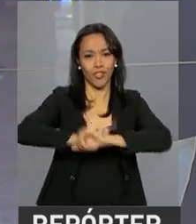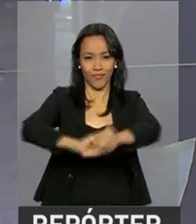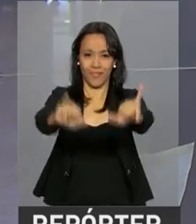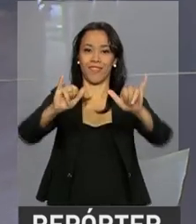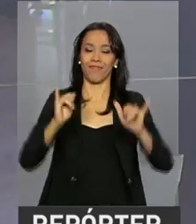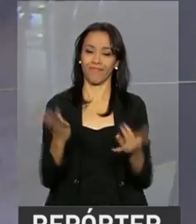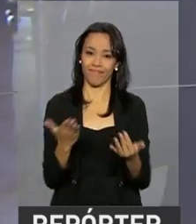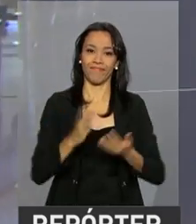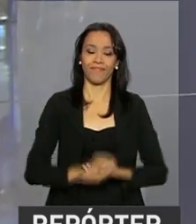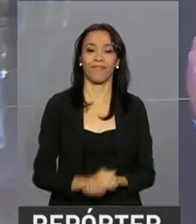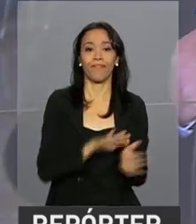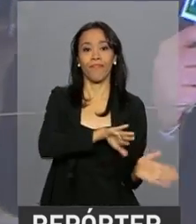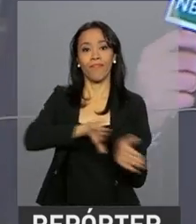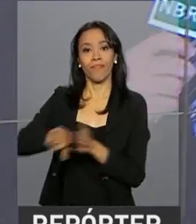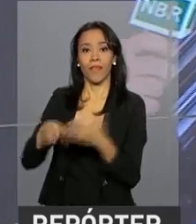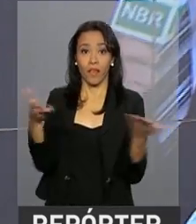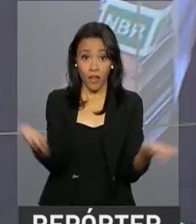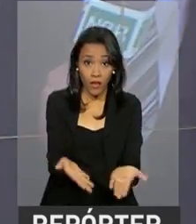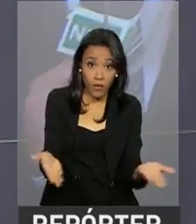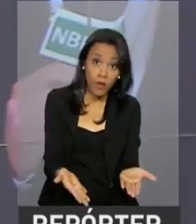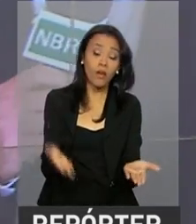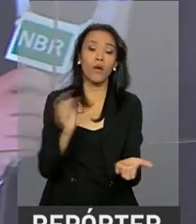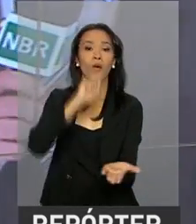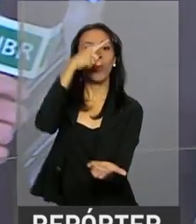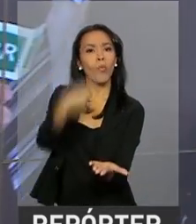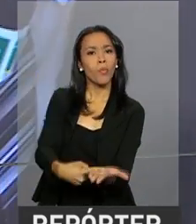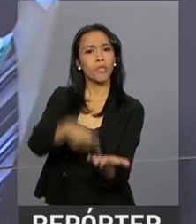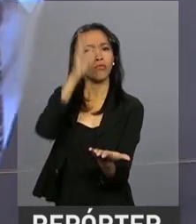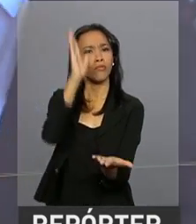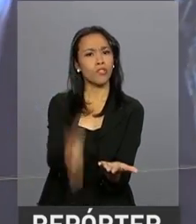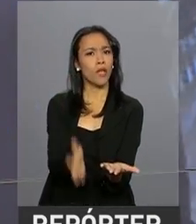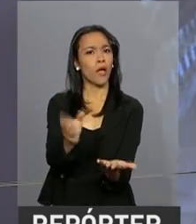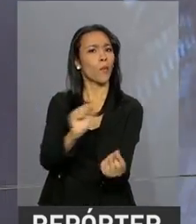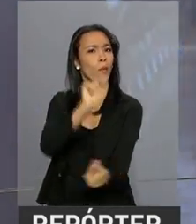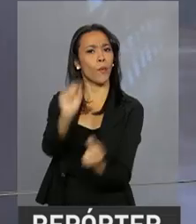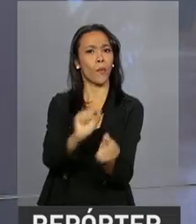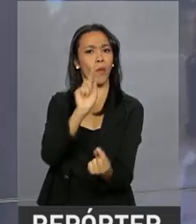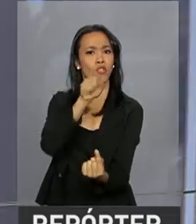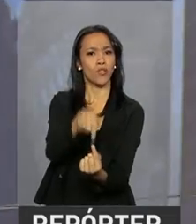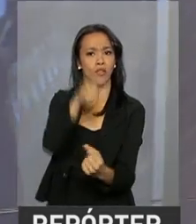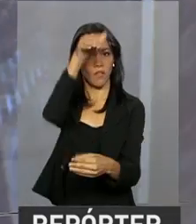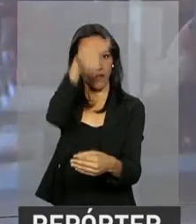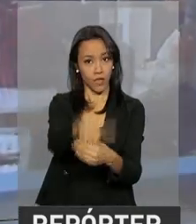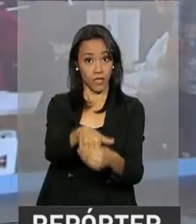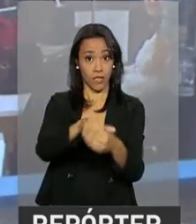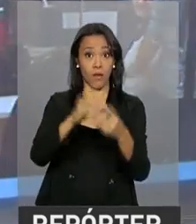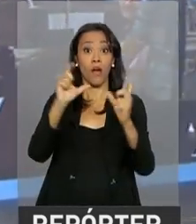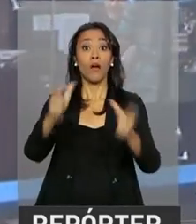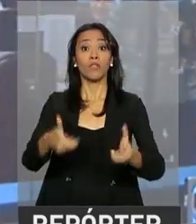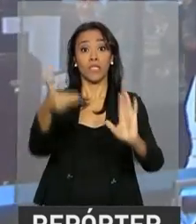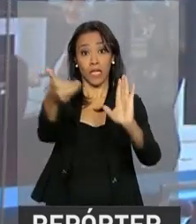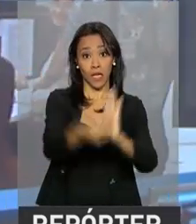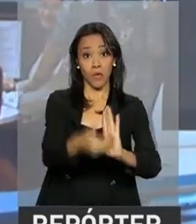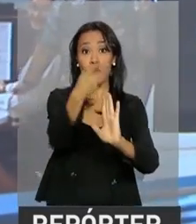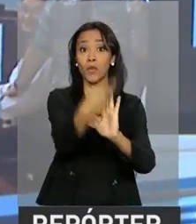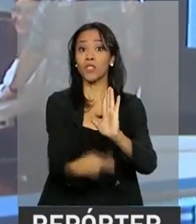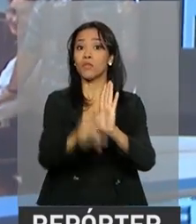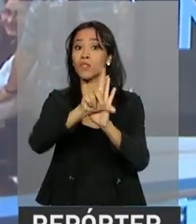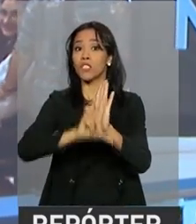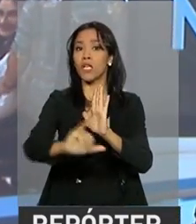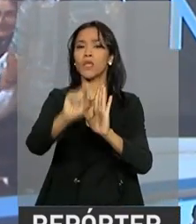gentileza. E agora vamos falar, olha só, um acordo foi fechado para a votação na Câmara dos Deputados do projeto de lei